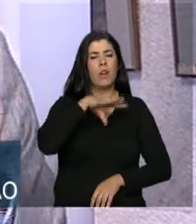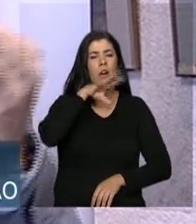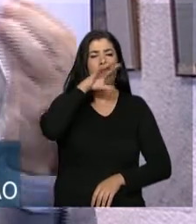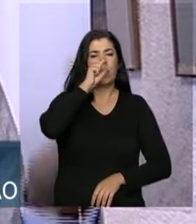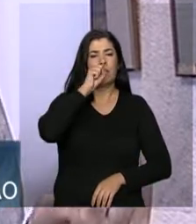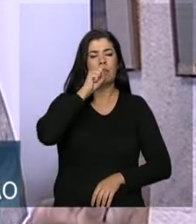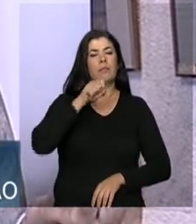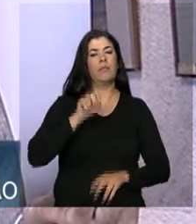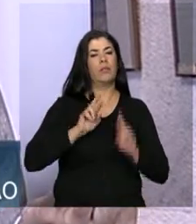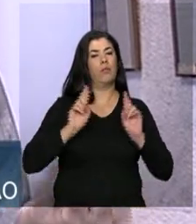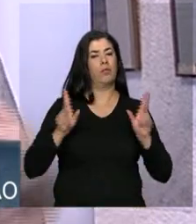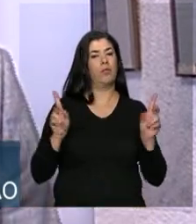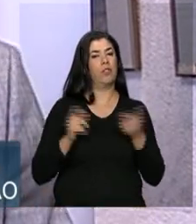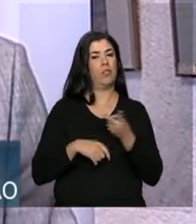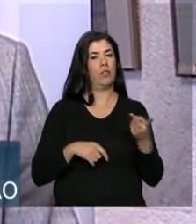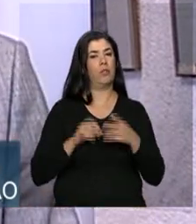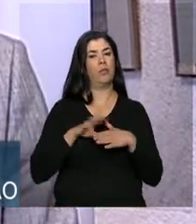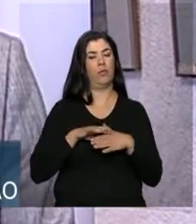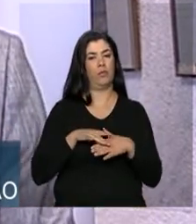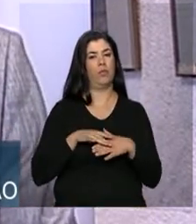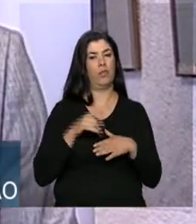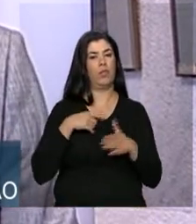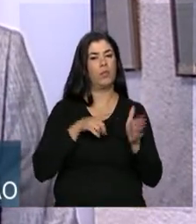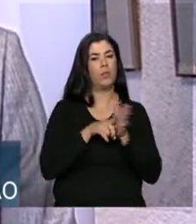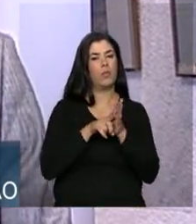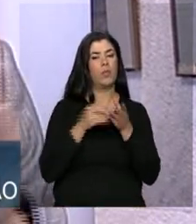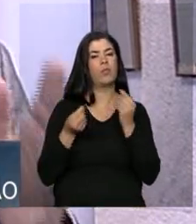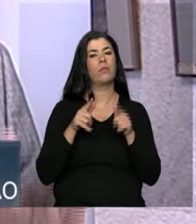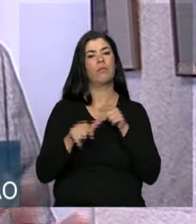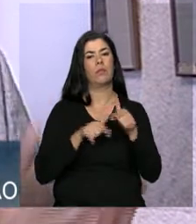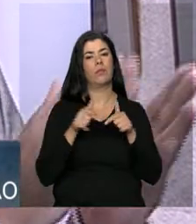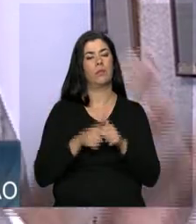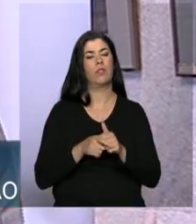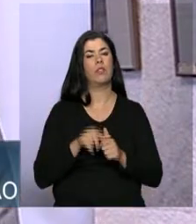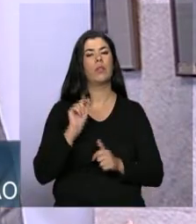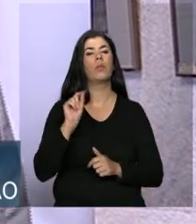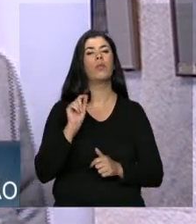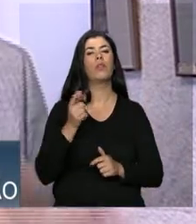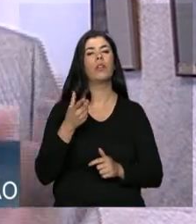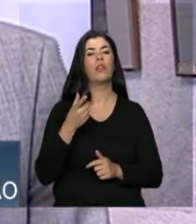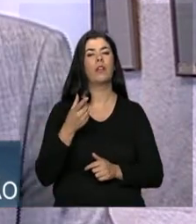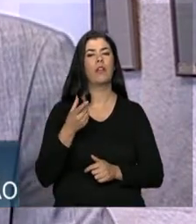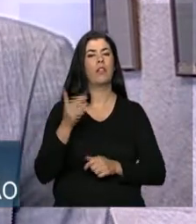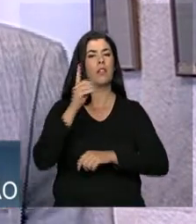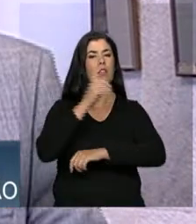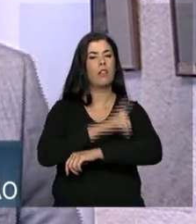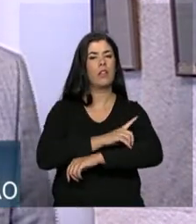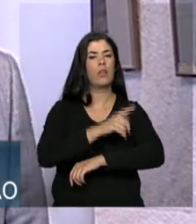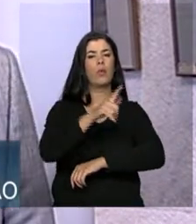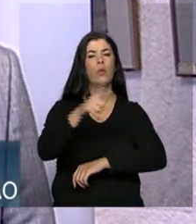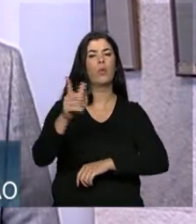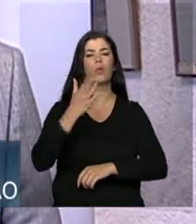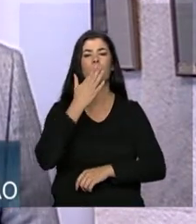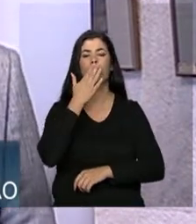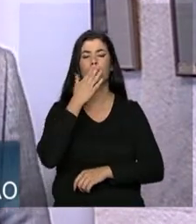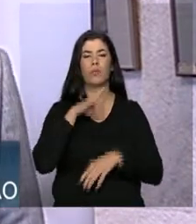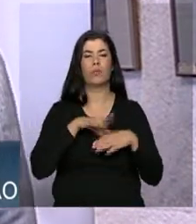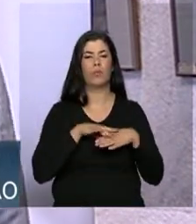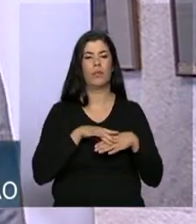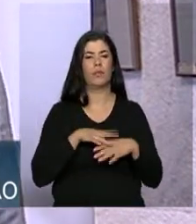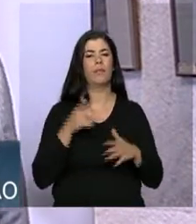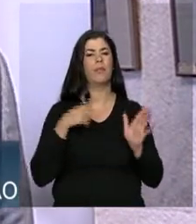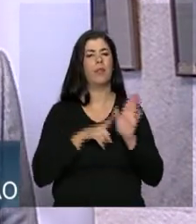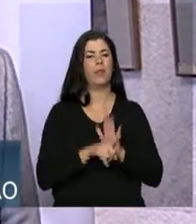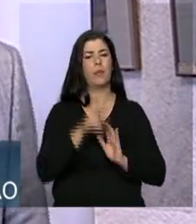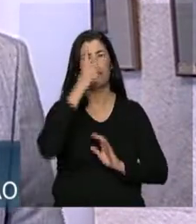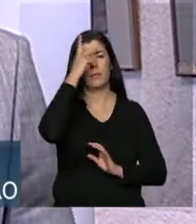um diferencial diagnóstico para quando a gente está trabalhando com hipótese diagnóstica de dengue ou outras doenças respiratórias. Quem tem dengue ou